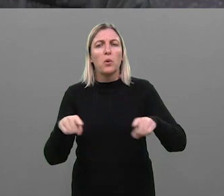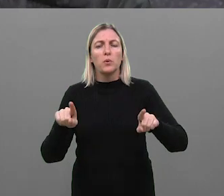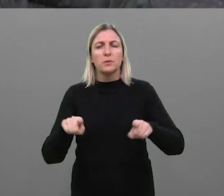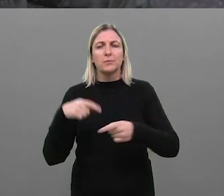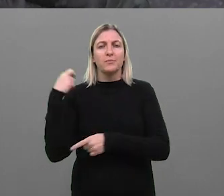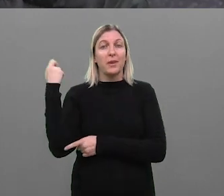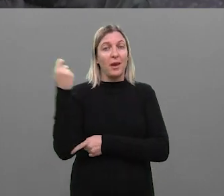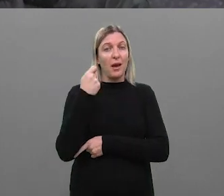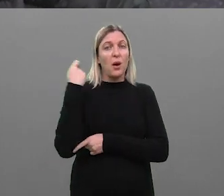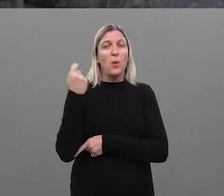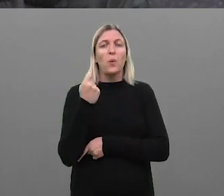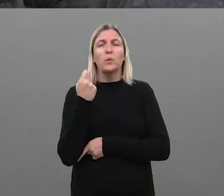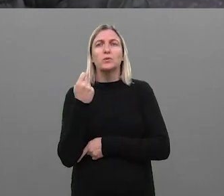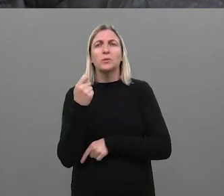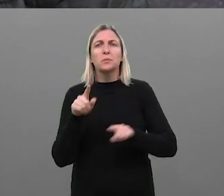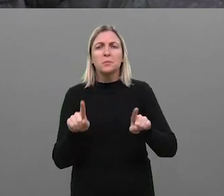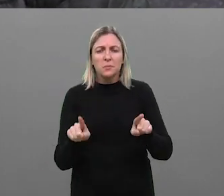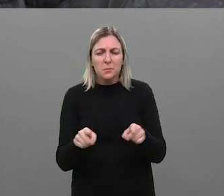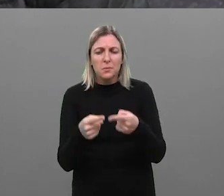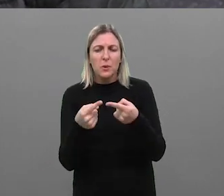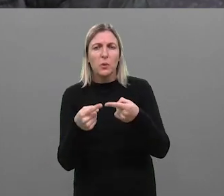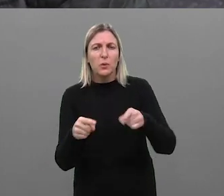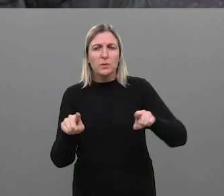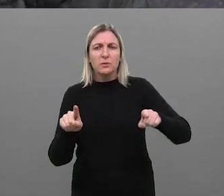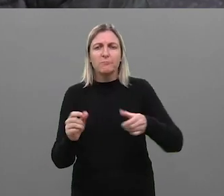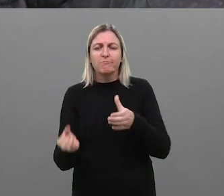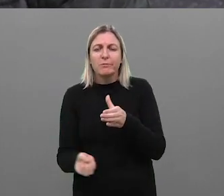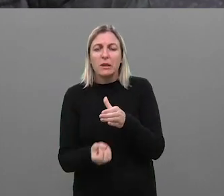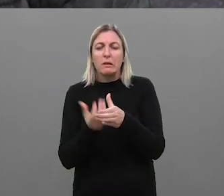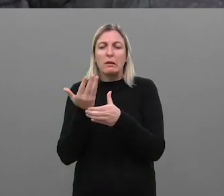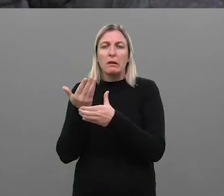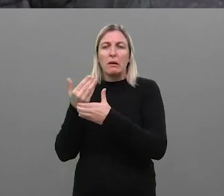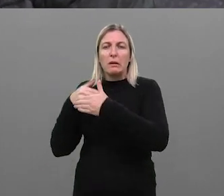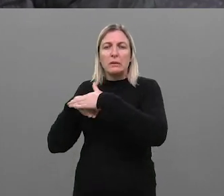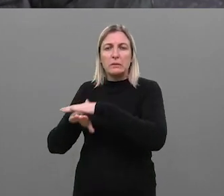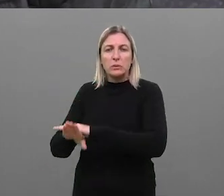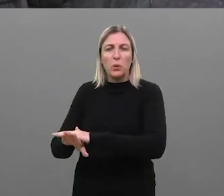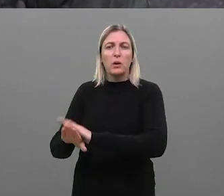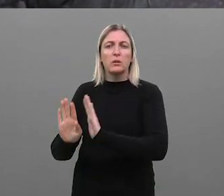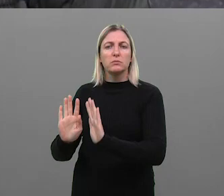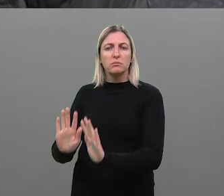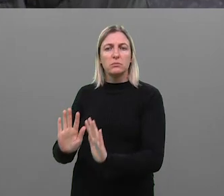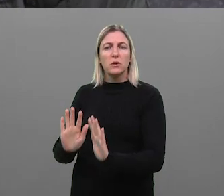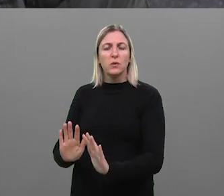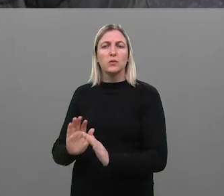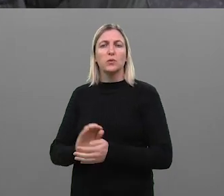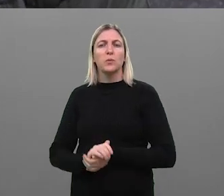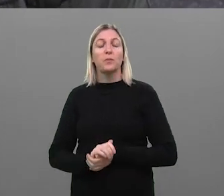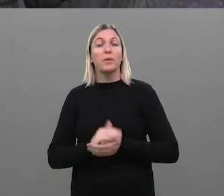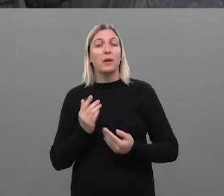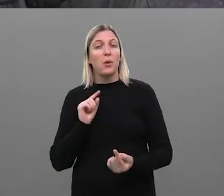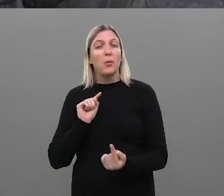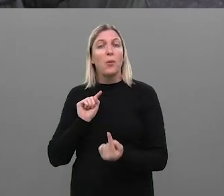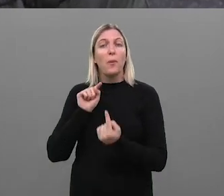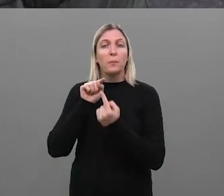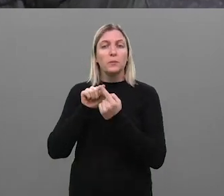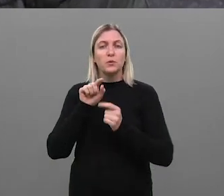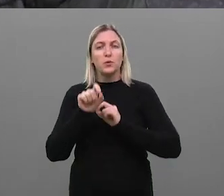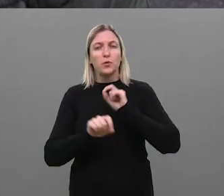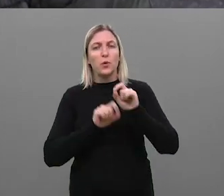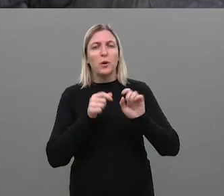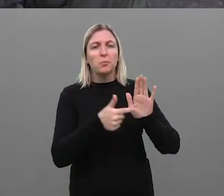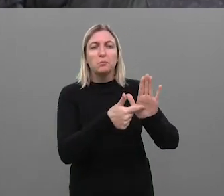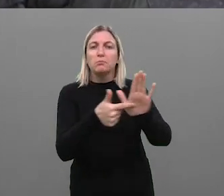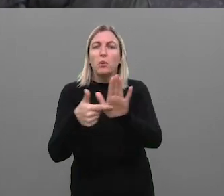gaúcha que muitas vezes são composições que foram feitas e ficaram numa gaveta né então A ideia é que com